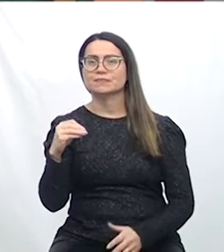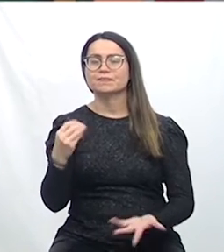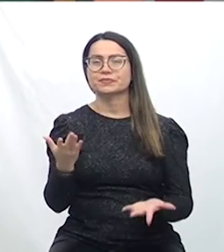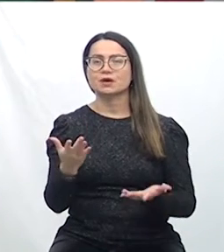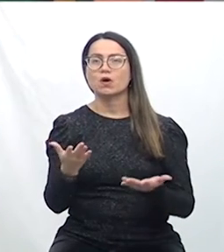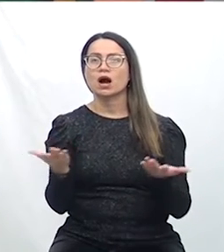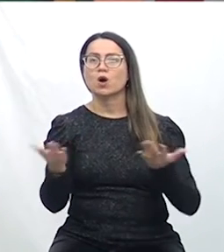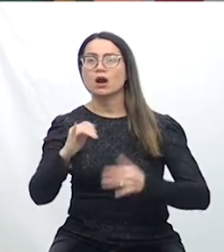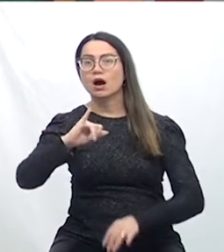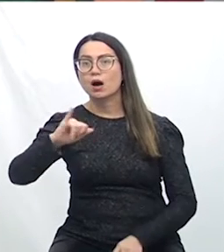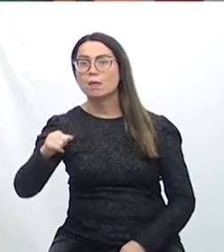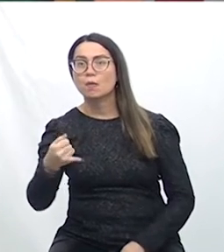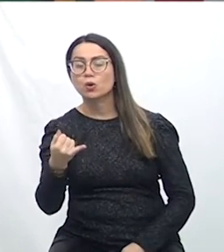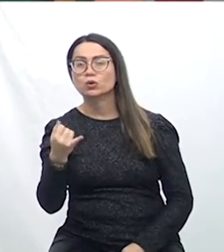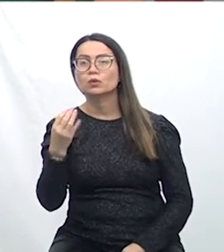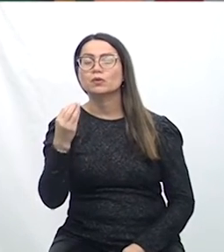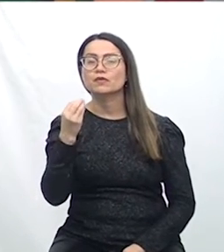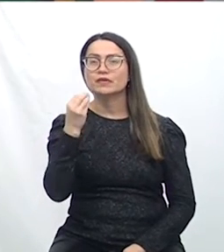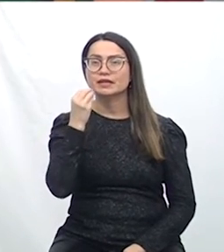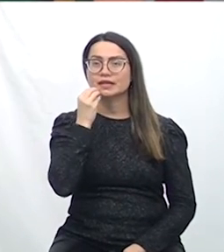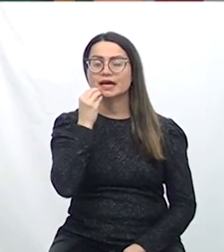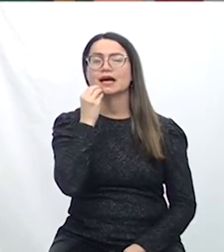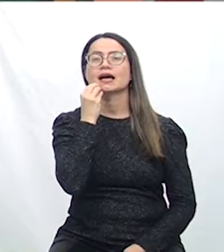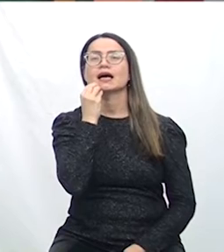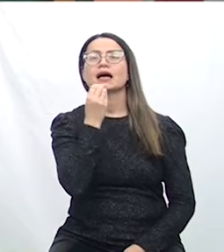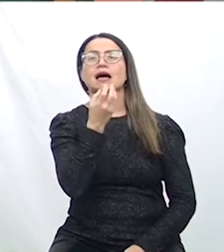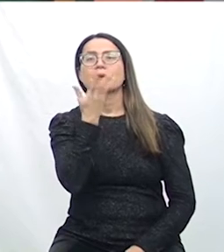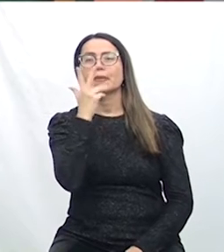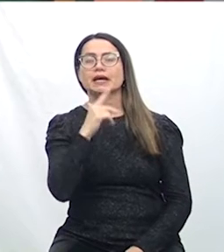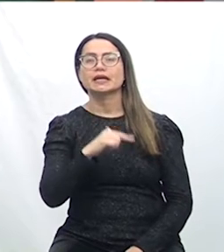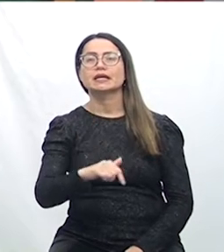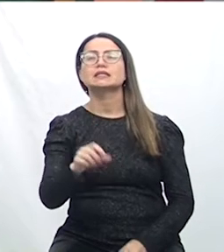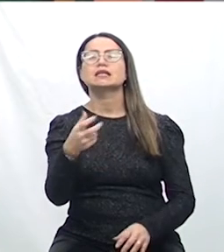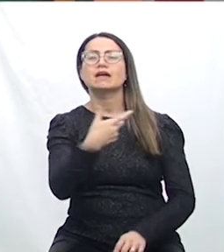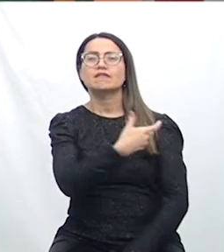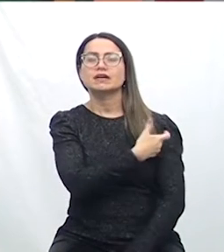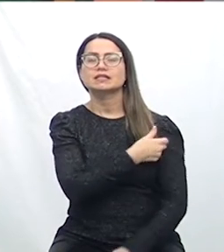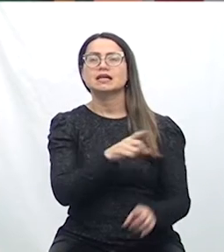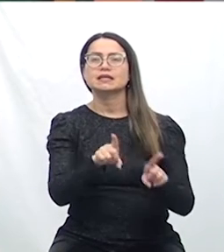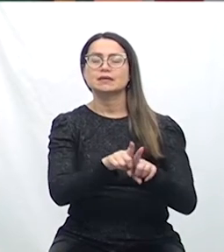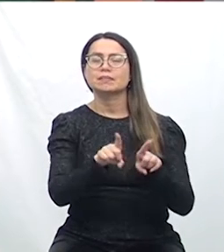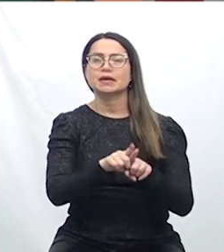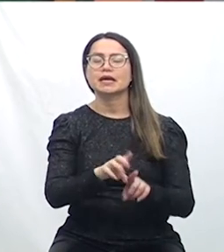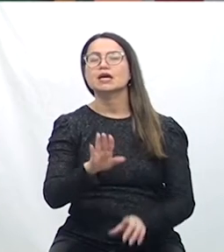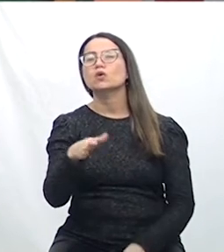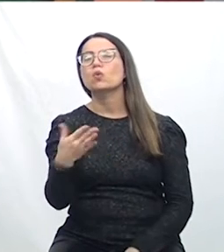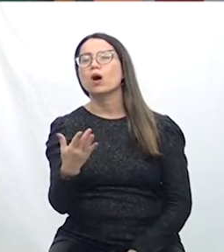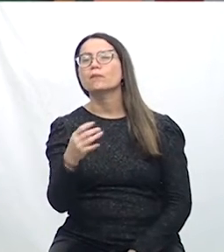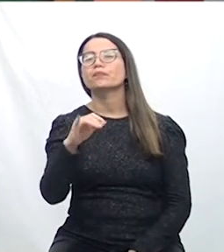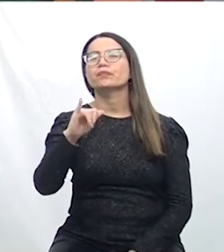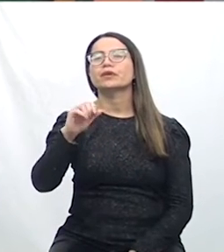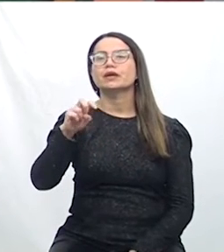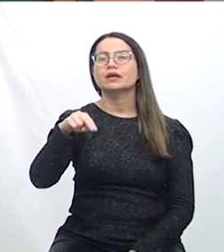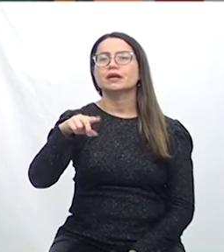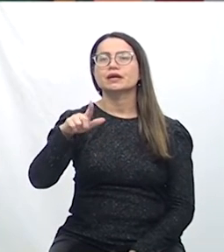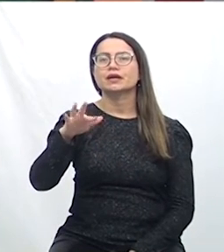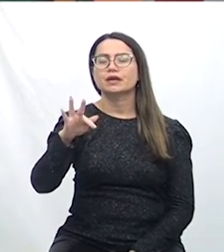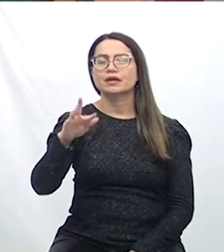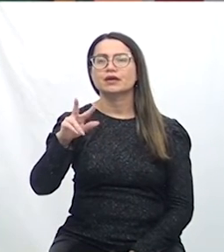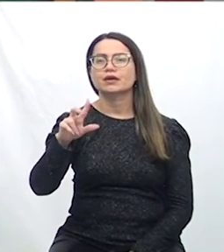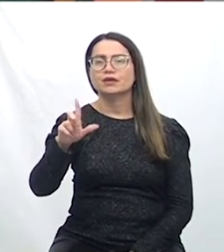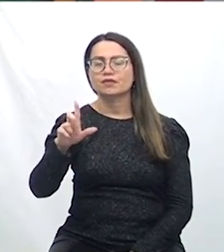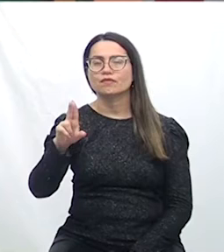vai disponibilizar também as vacinas para os adultos da influenza e também da Covid. Então, quem não fez, pode